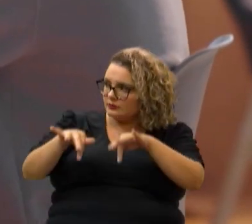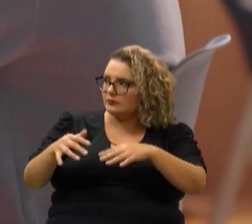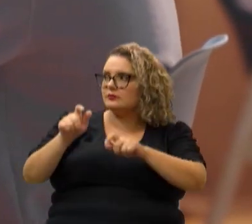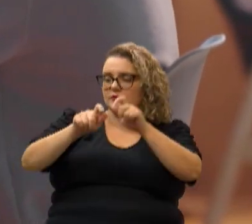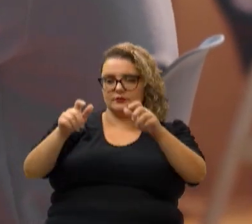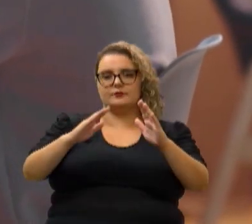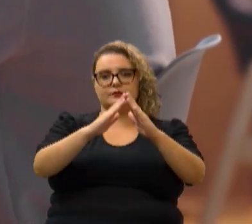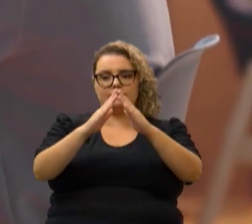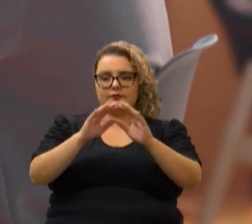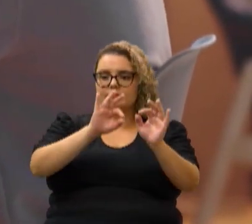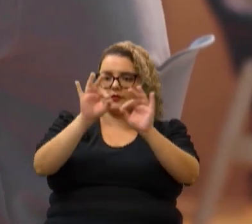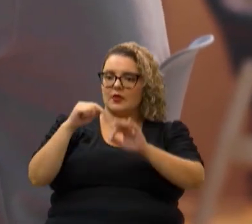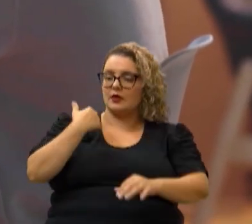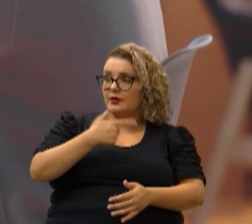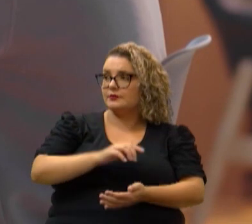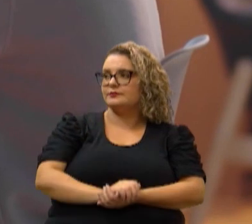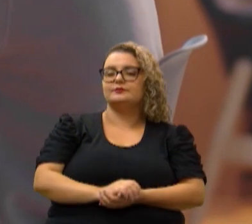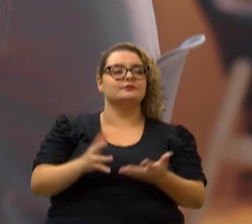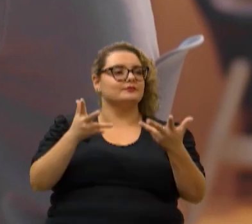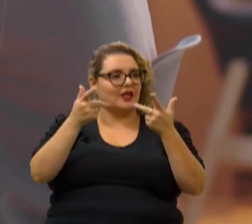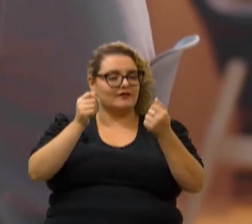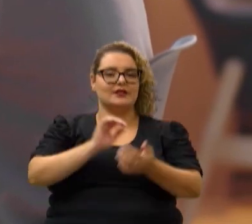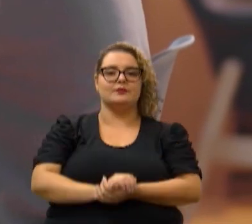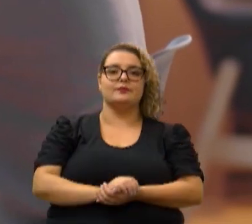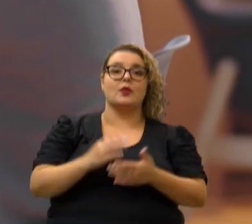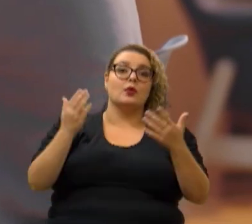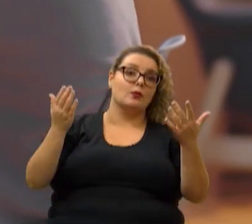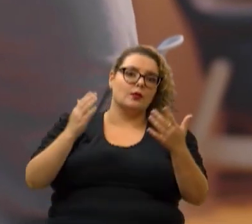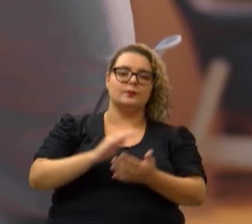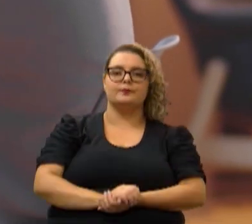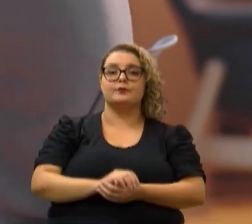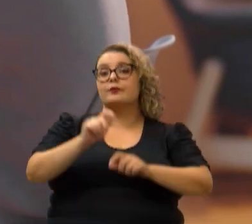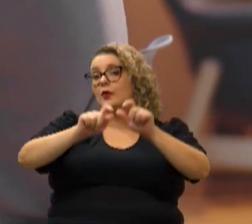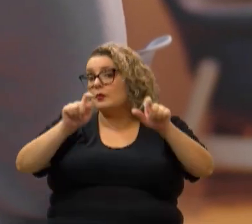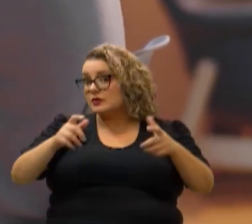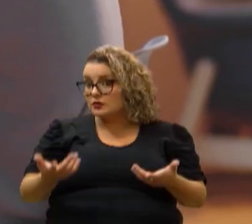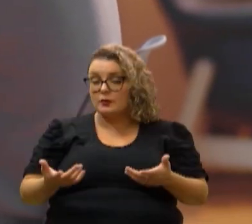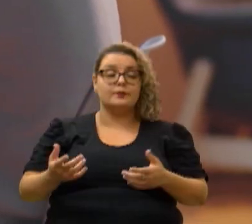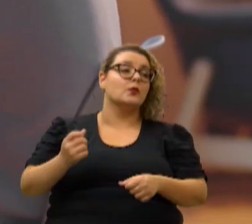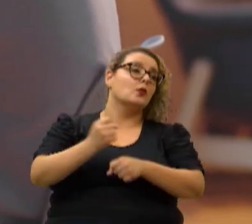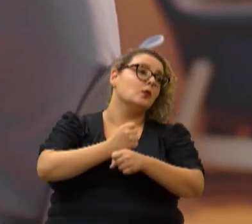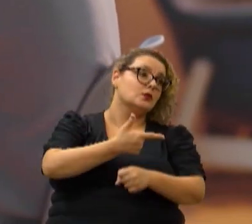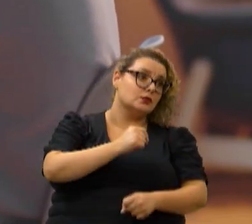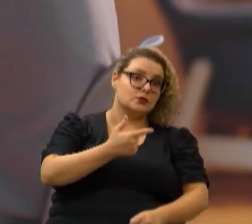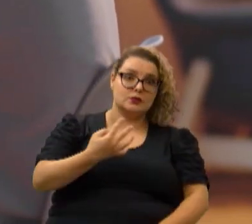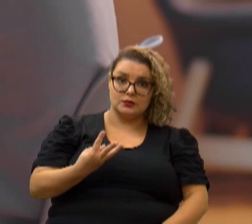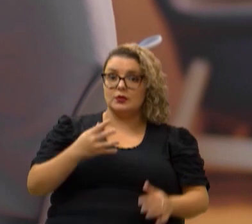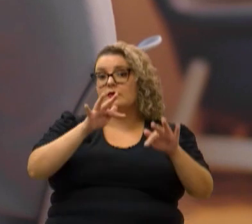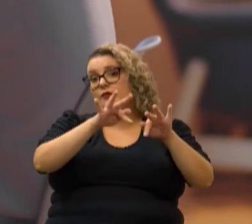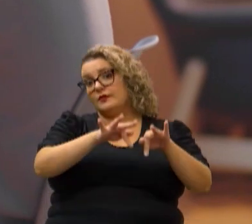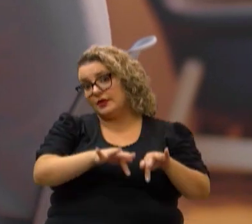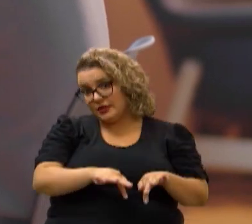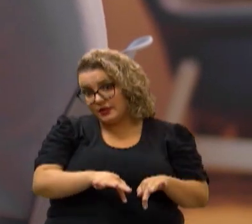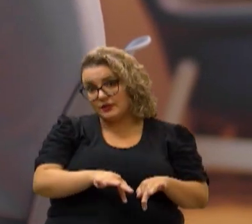finais para o pessoal que está em casa acompanhando a gente. Maravilha. Bom, pessoal, o ano de 2023 está chegando ao